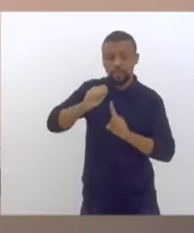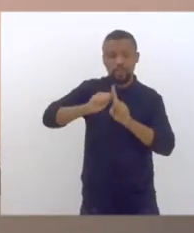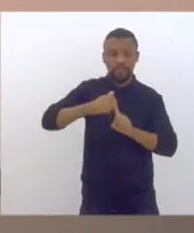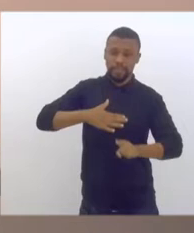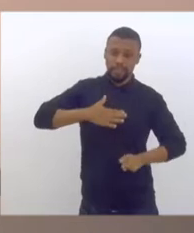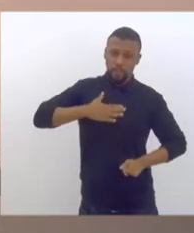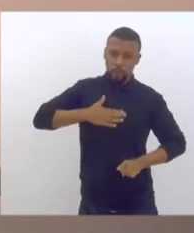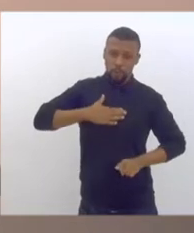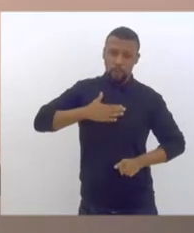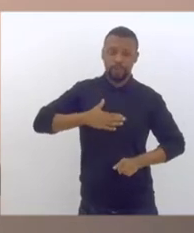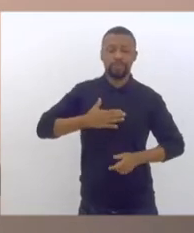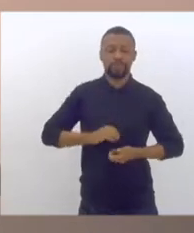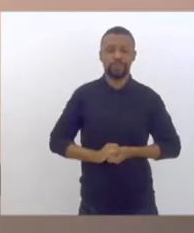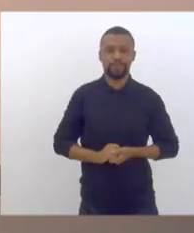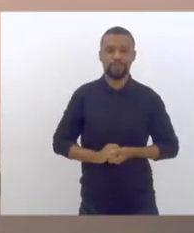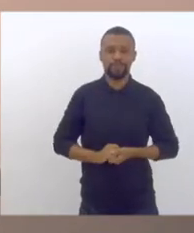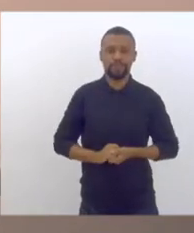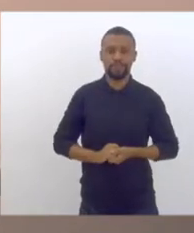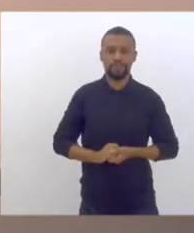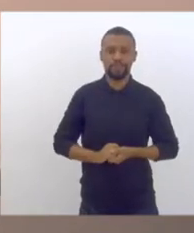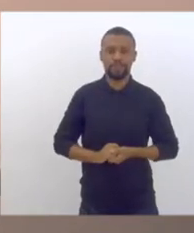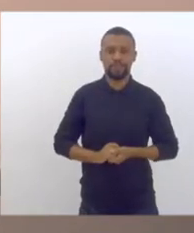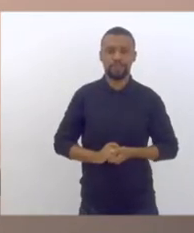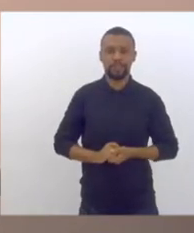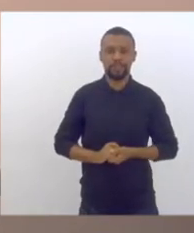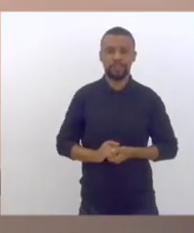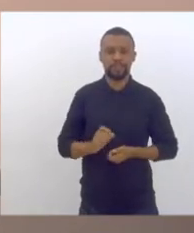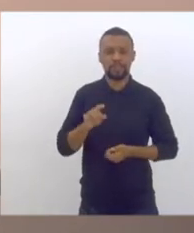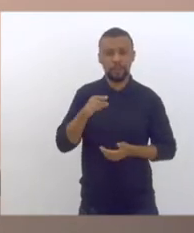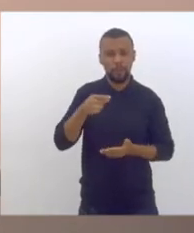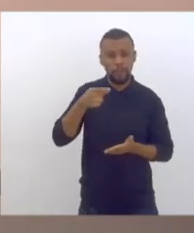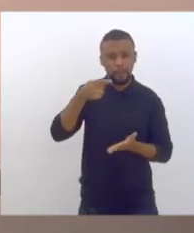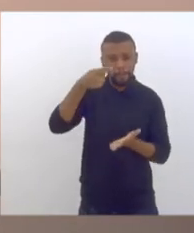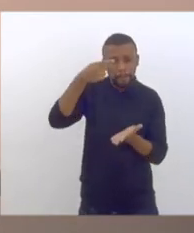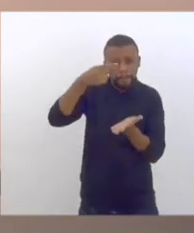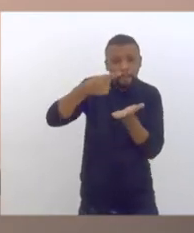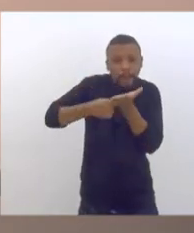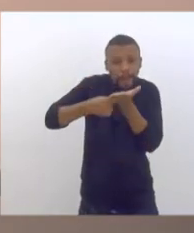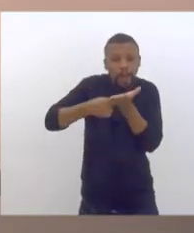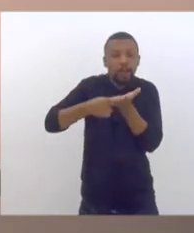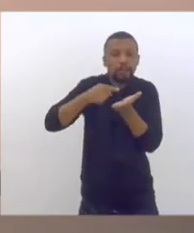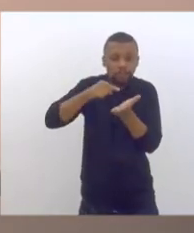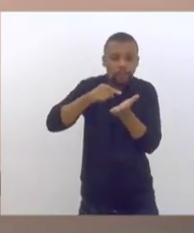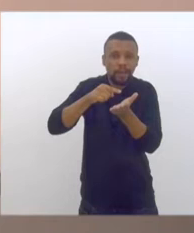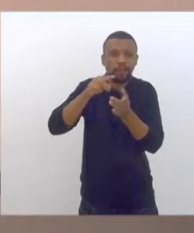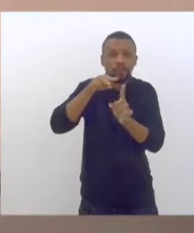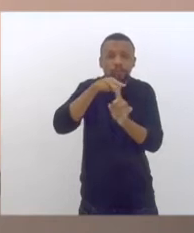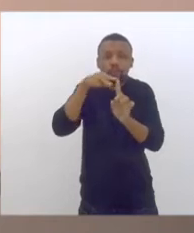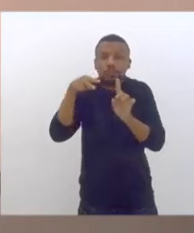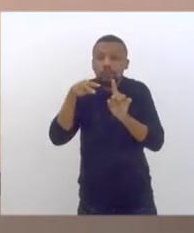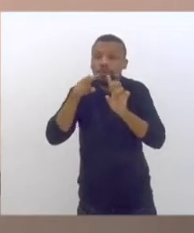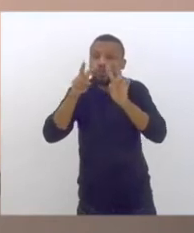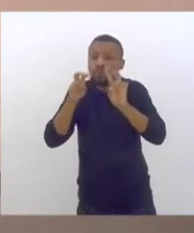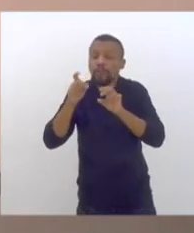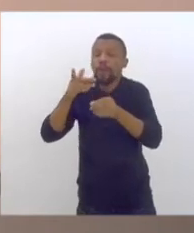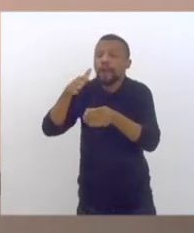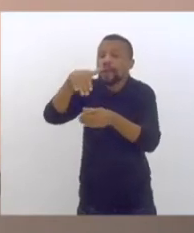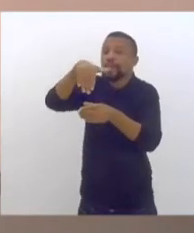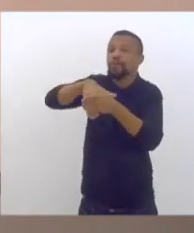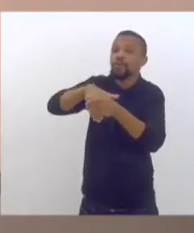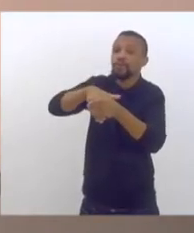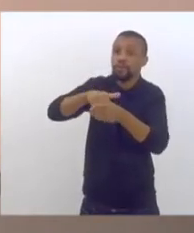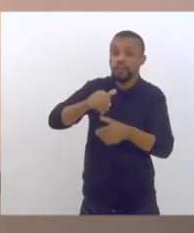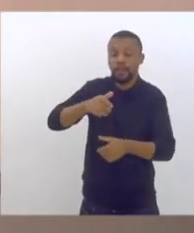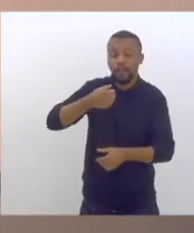é um dia marcou né sua ponte Vista eleitoral ficaria mais